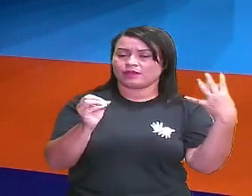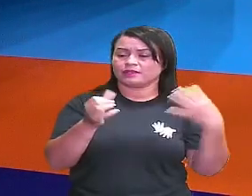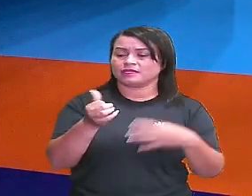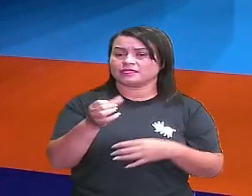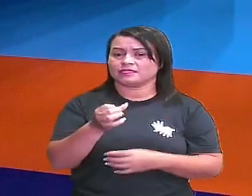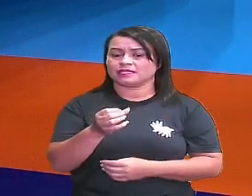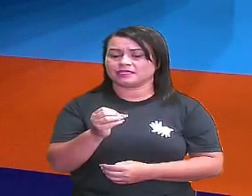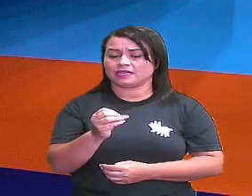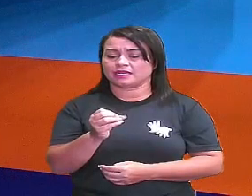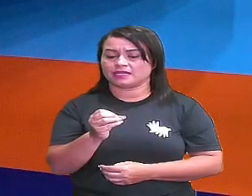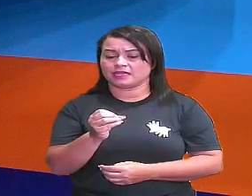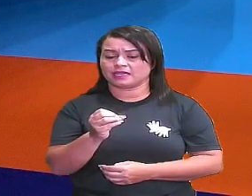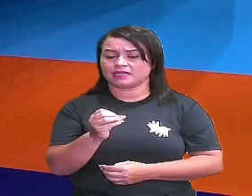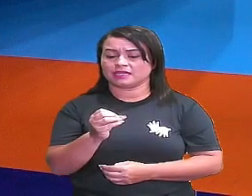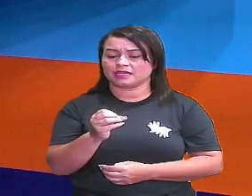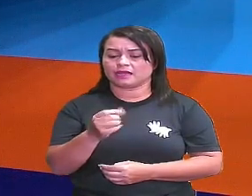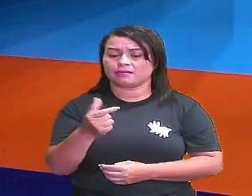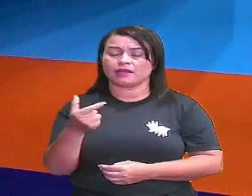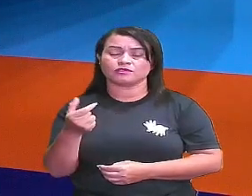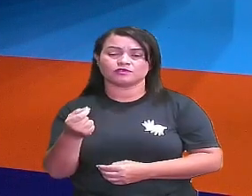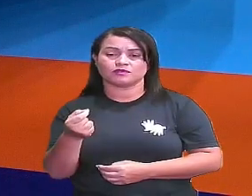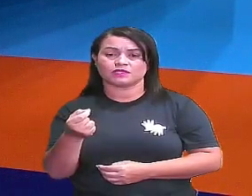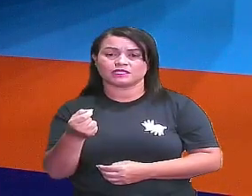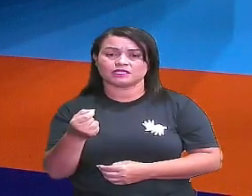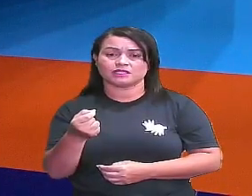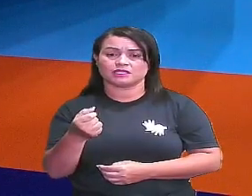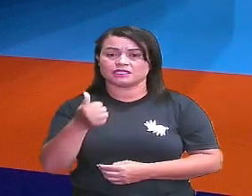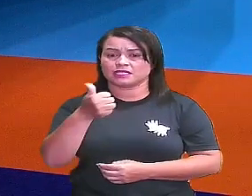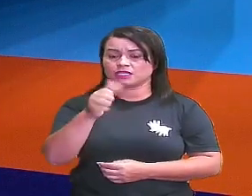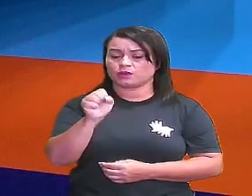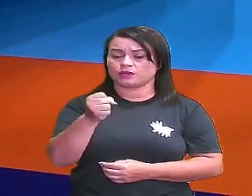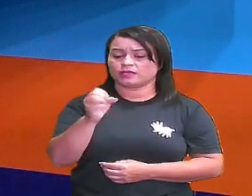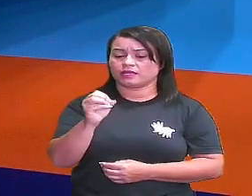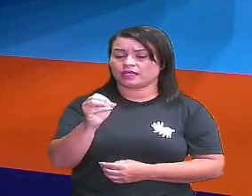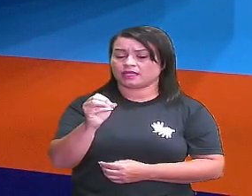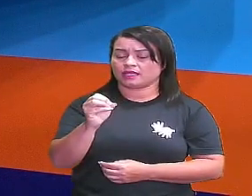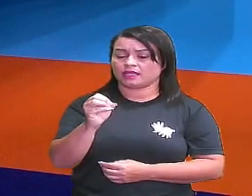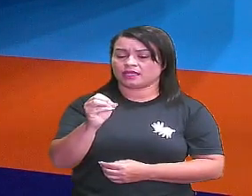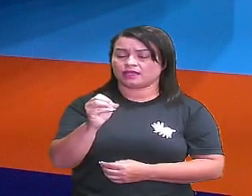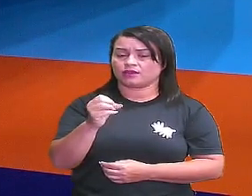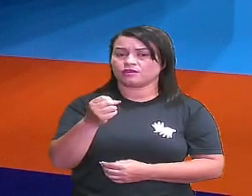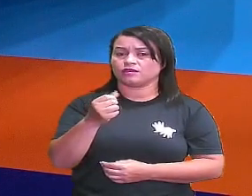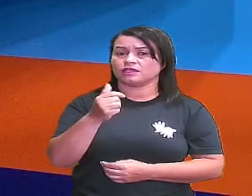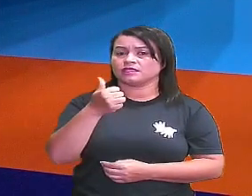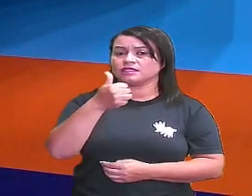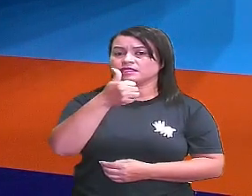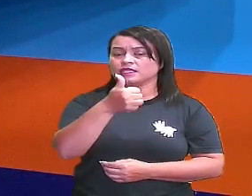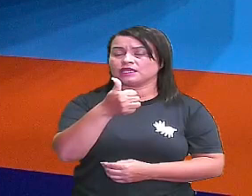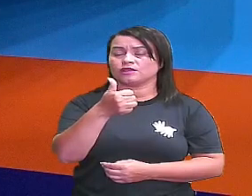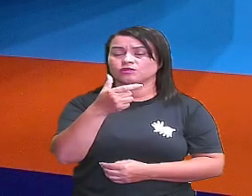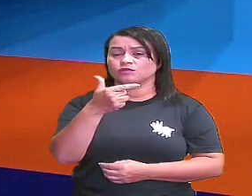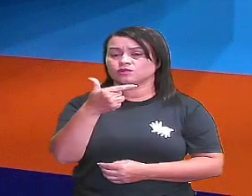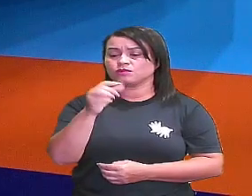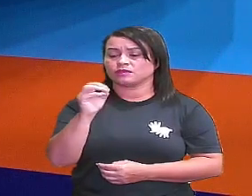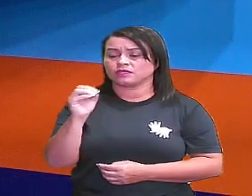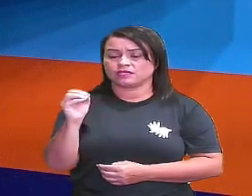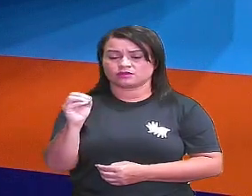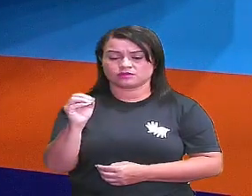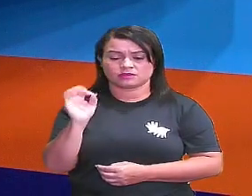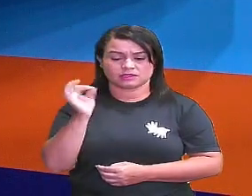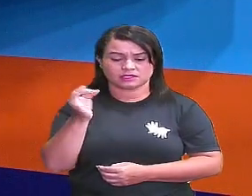não é? Com os 20 daqui do 125, 180. Com os 20 lá de cima, 200.